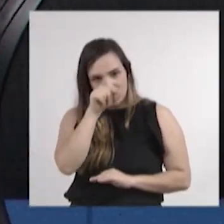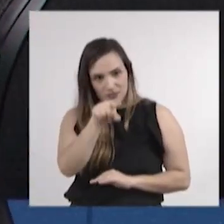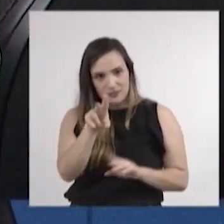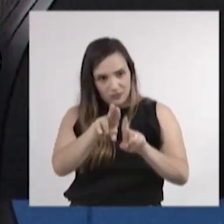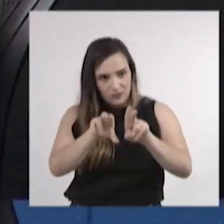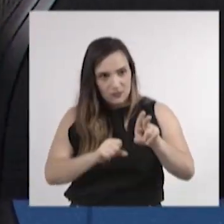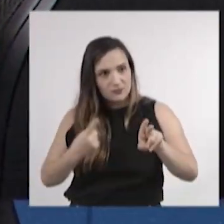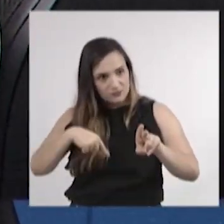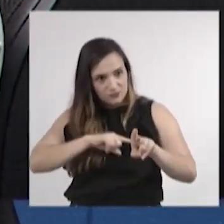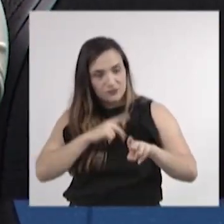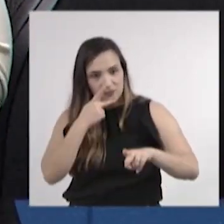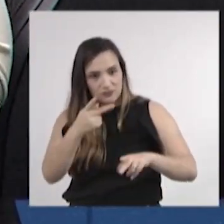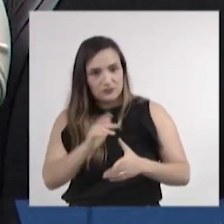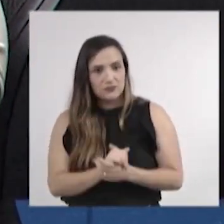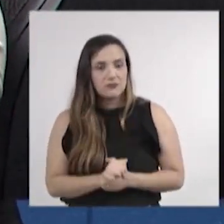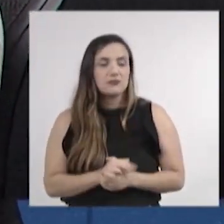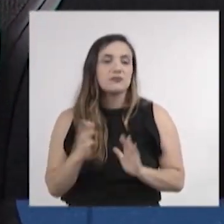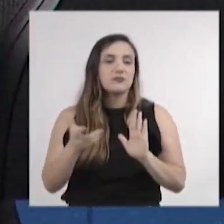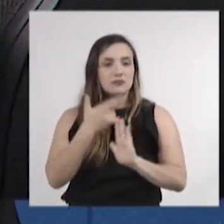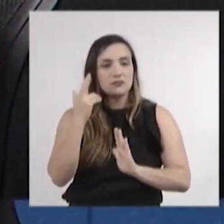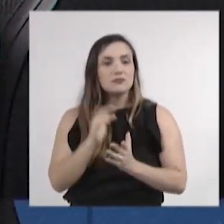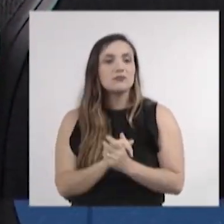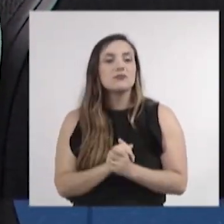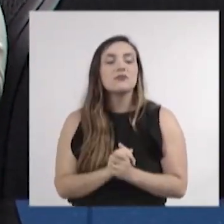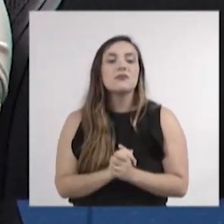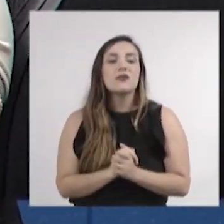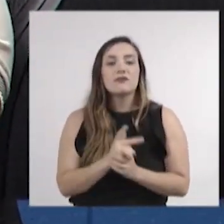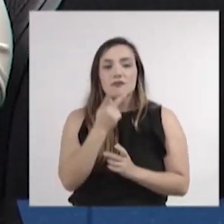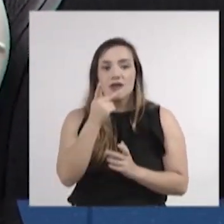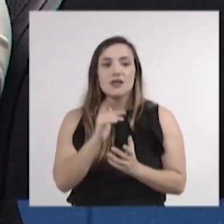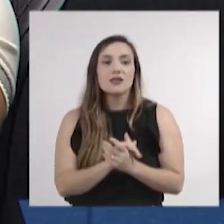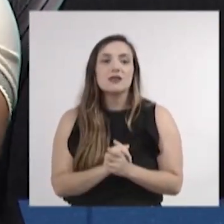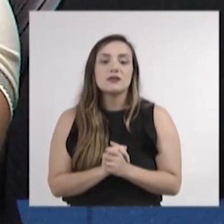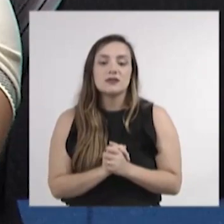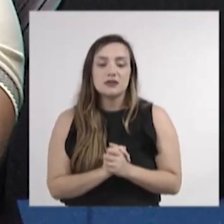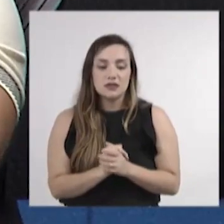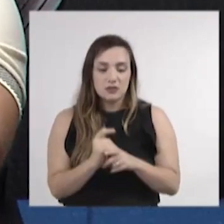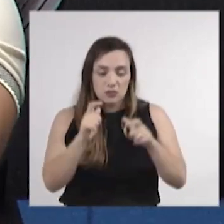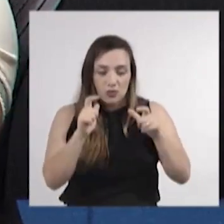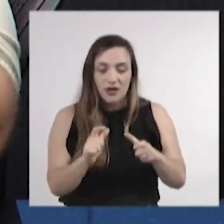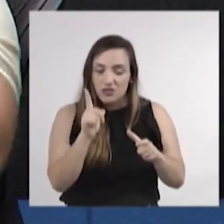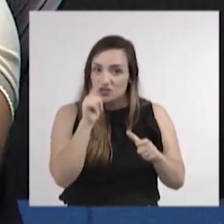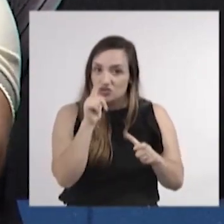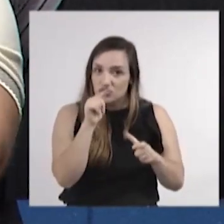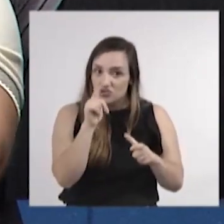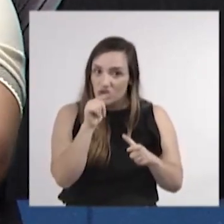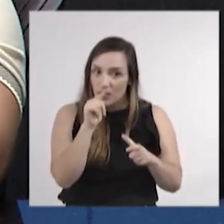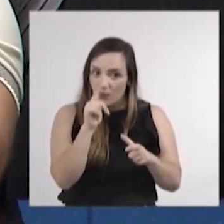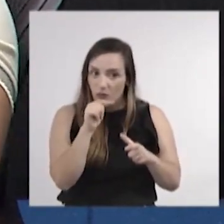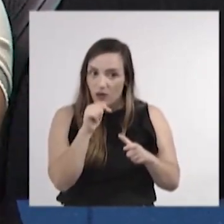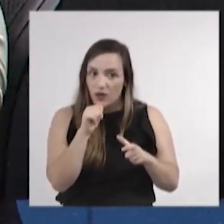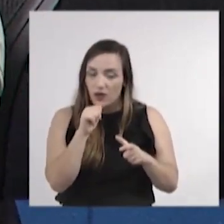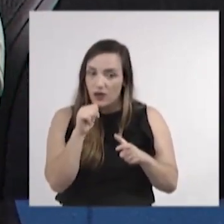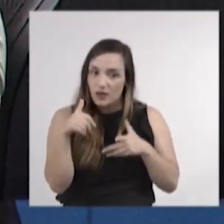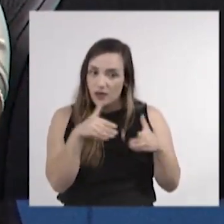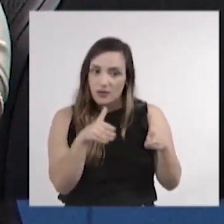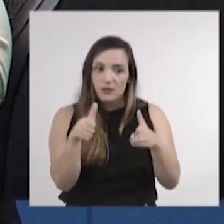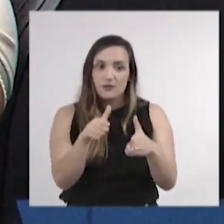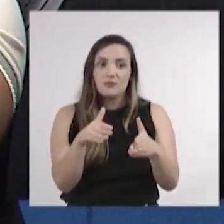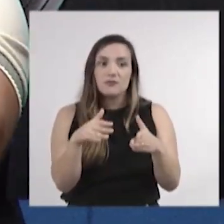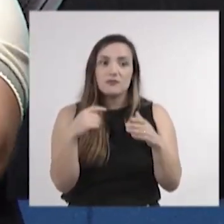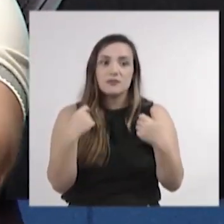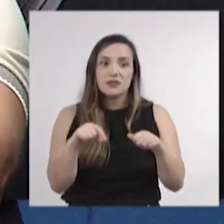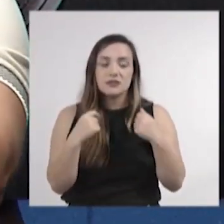né, nós estávamos lá, e foi lançada essa resolução, que ela exige que os reservatórios brasileiros eles façam